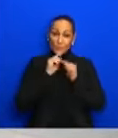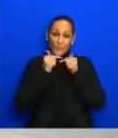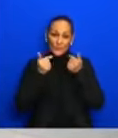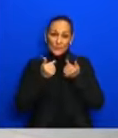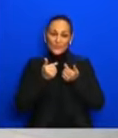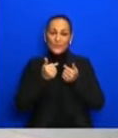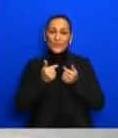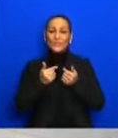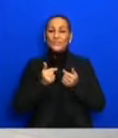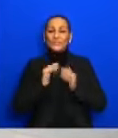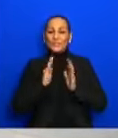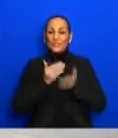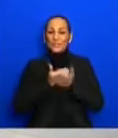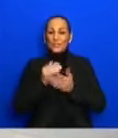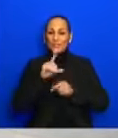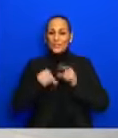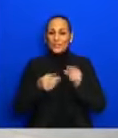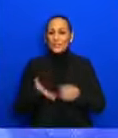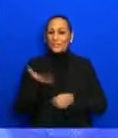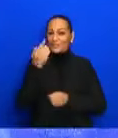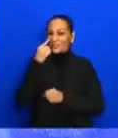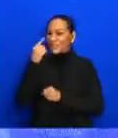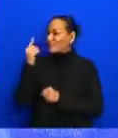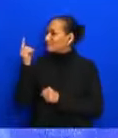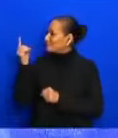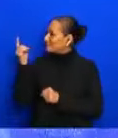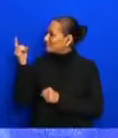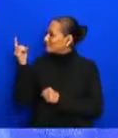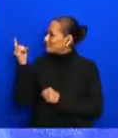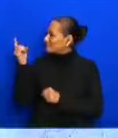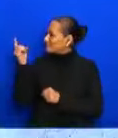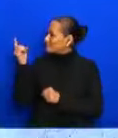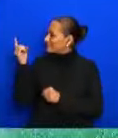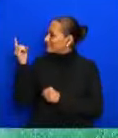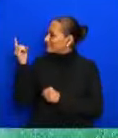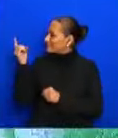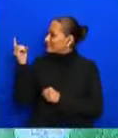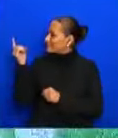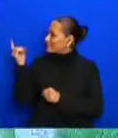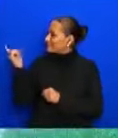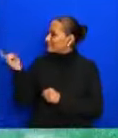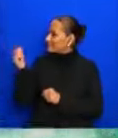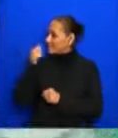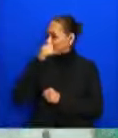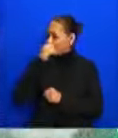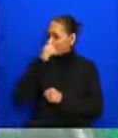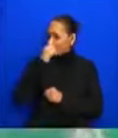Boa sorte, o sorteio vai começar. Bolas posicionadas. Valendo.